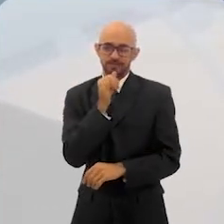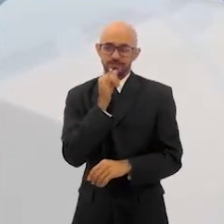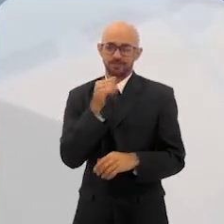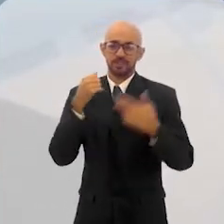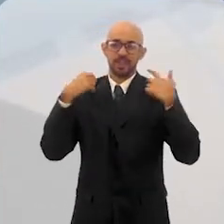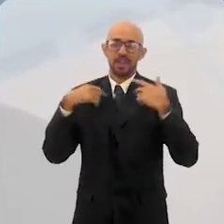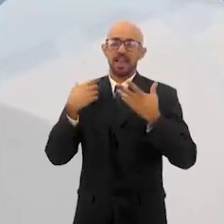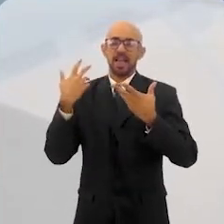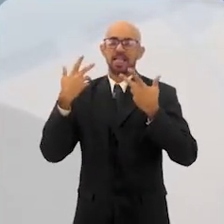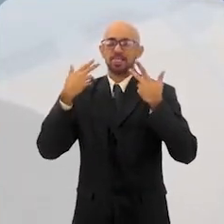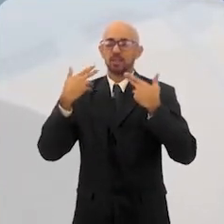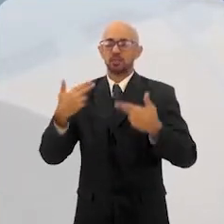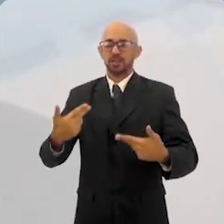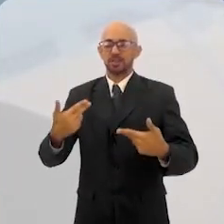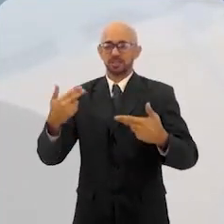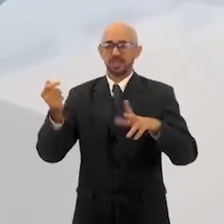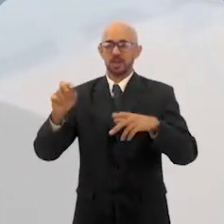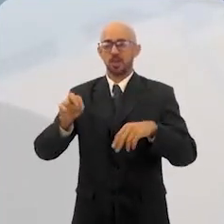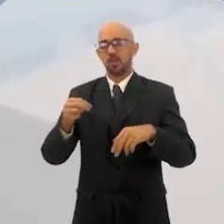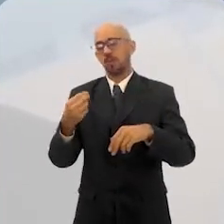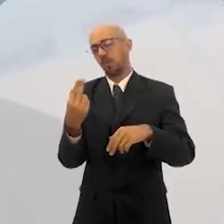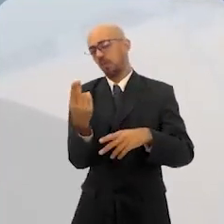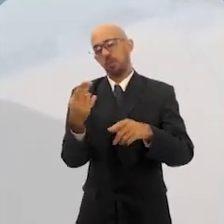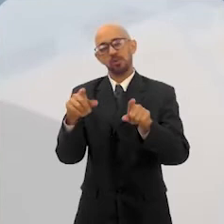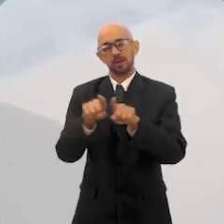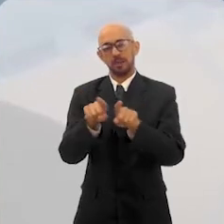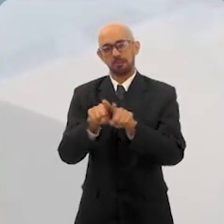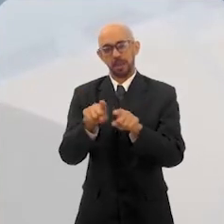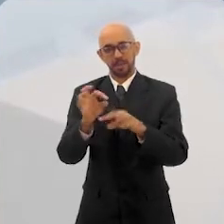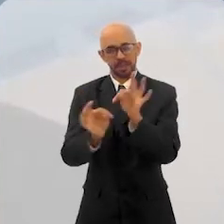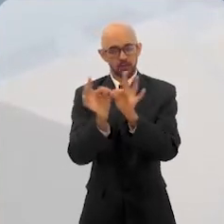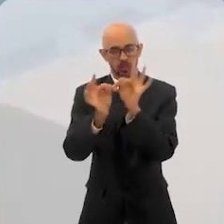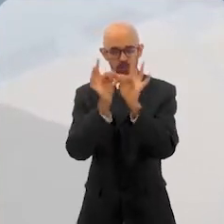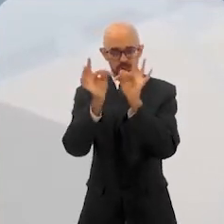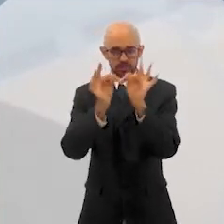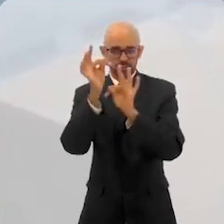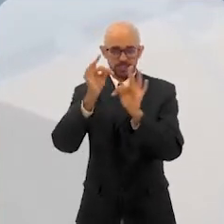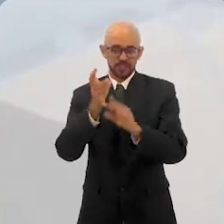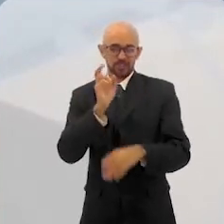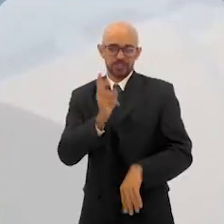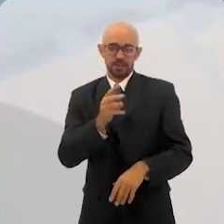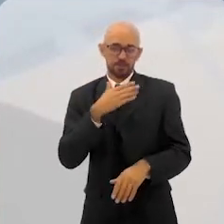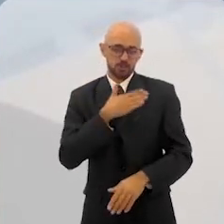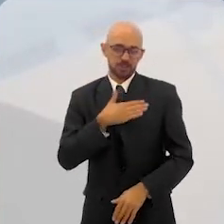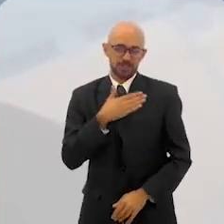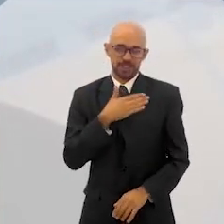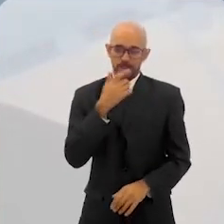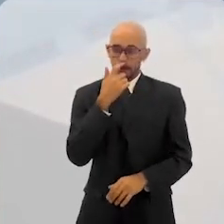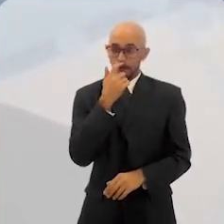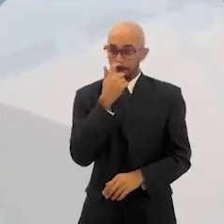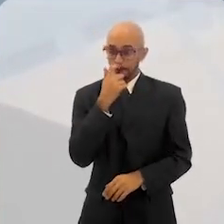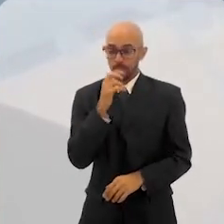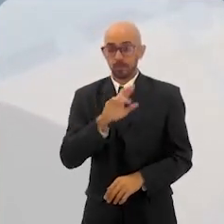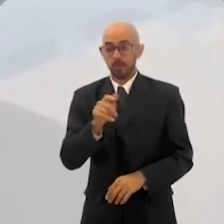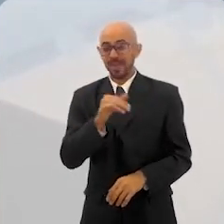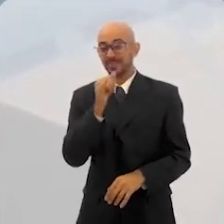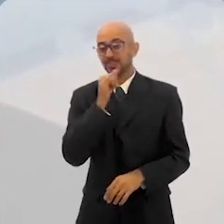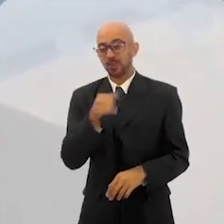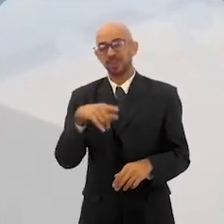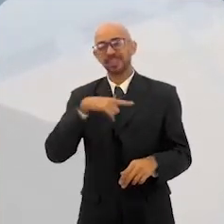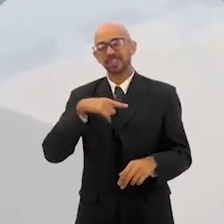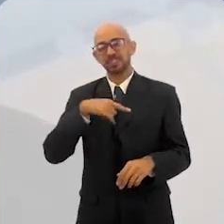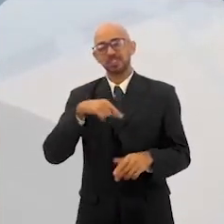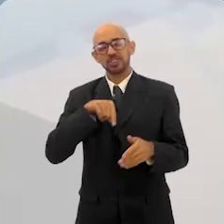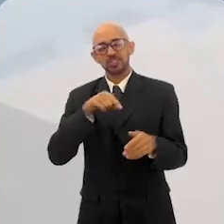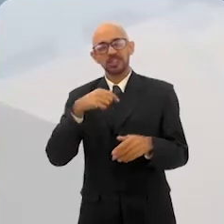a natureza, a equipamentos, eu sempre gostei muito. Acho que não é à toa que ali já tinha um espírito de investigador,